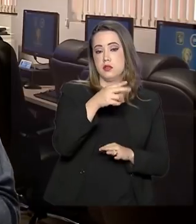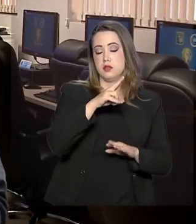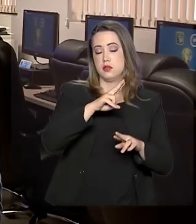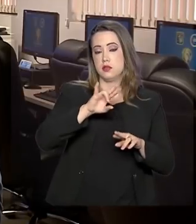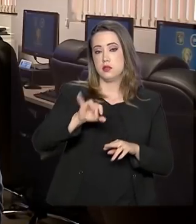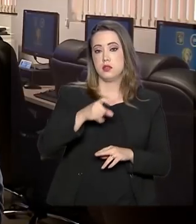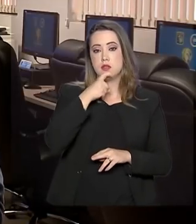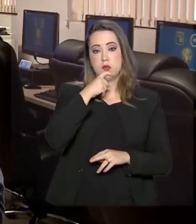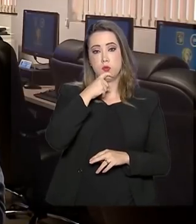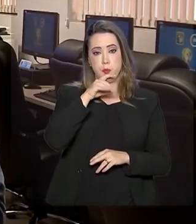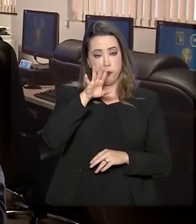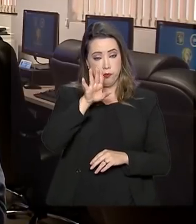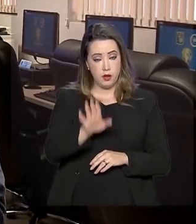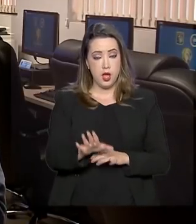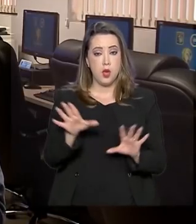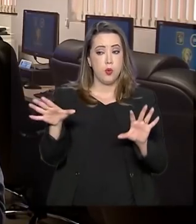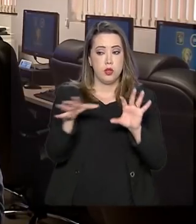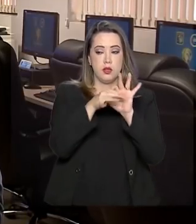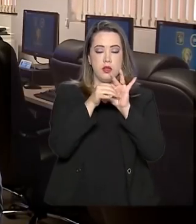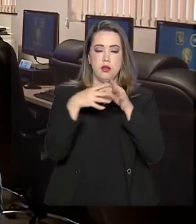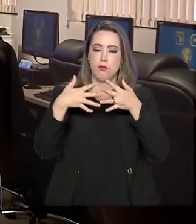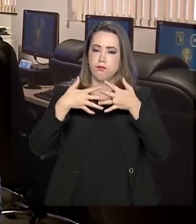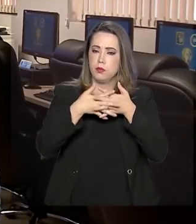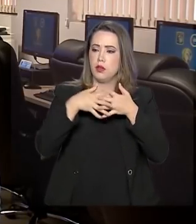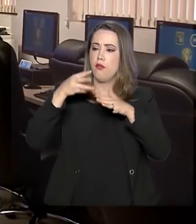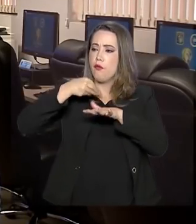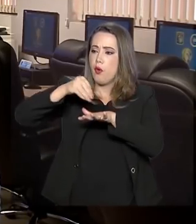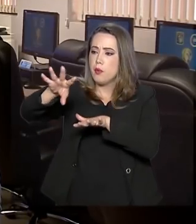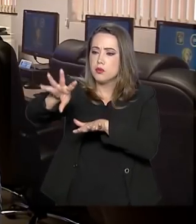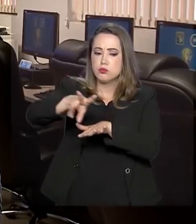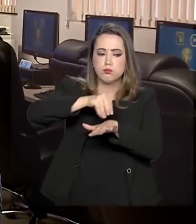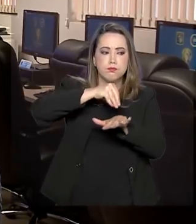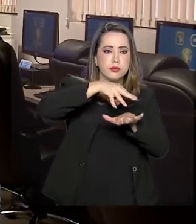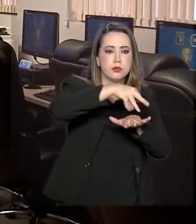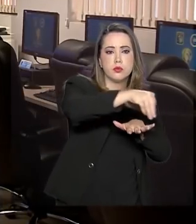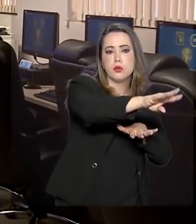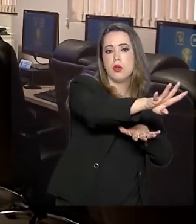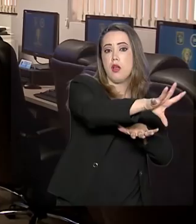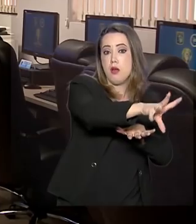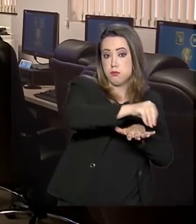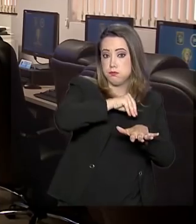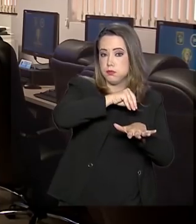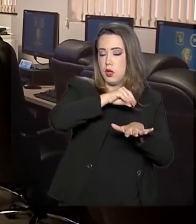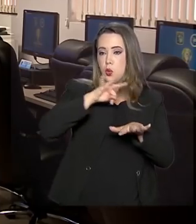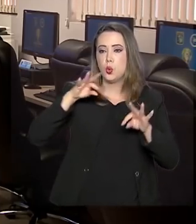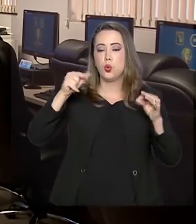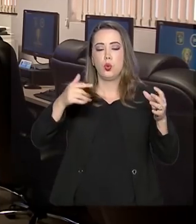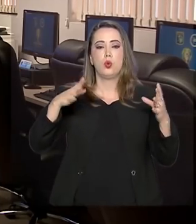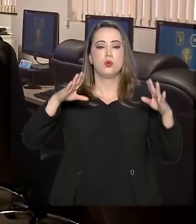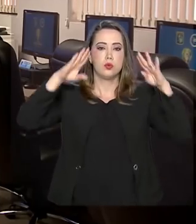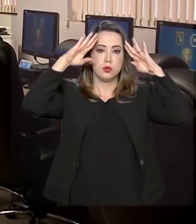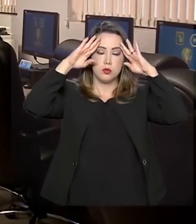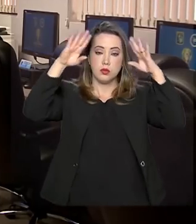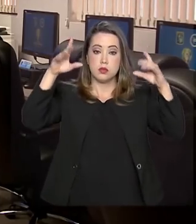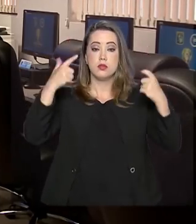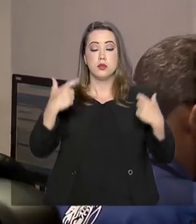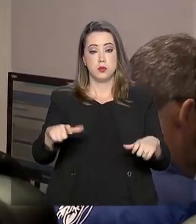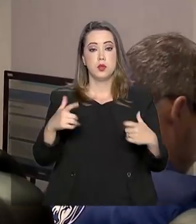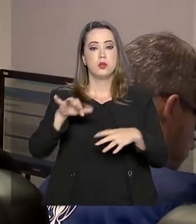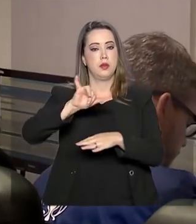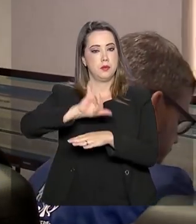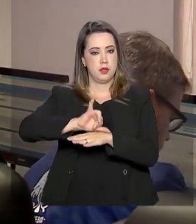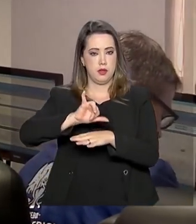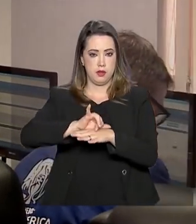A sala vai fazer a integração e o compartilhamento de informações em tempo real para todos os aeroportos que atenderão as cidades-sede.